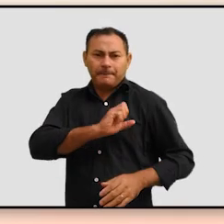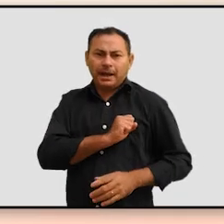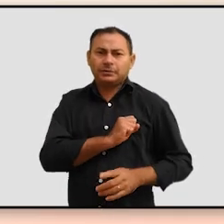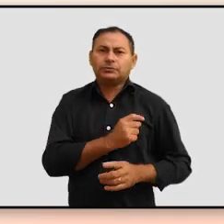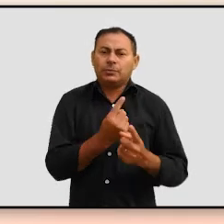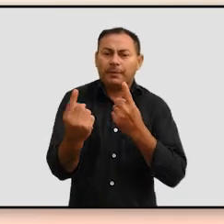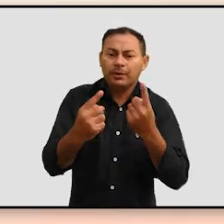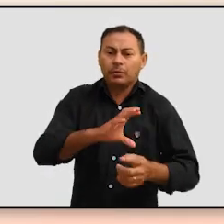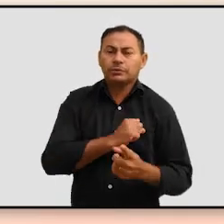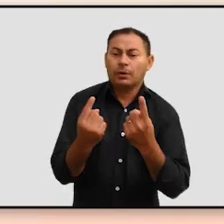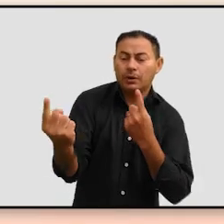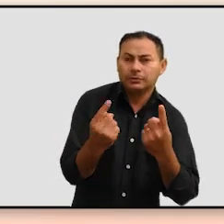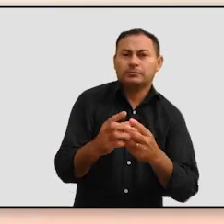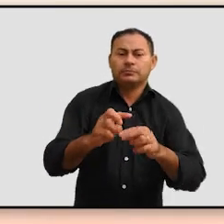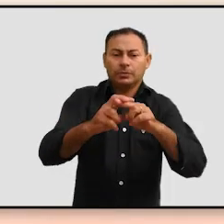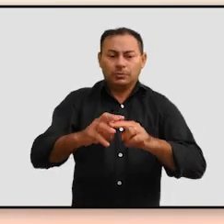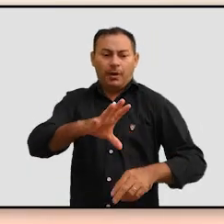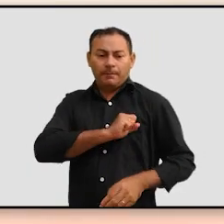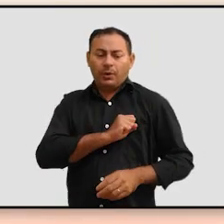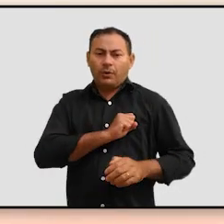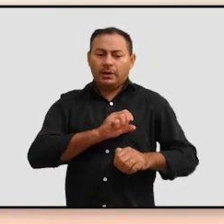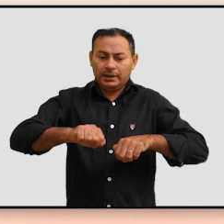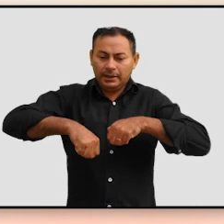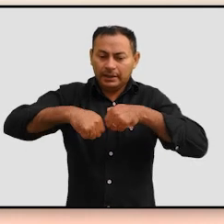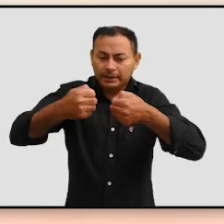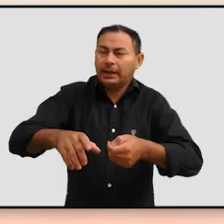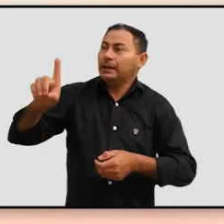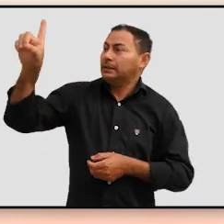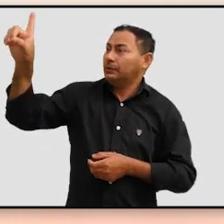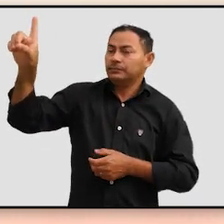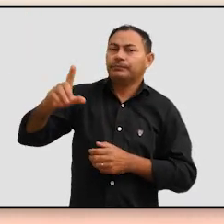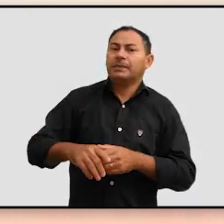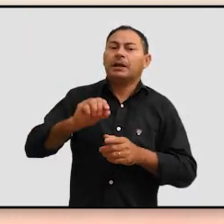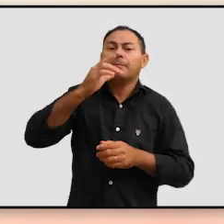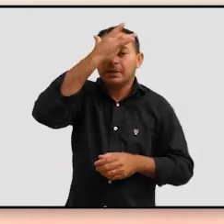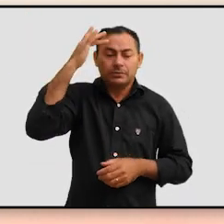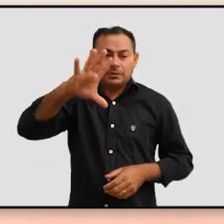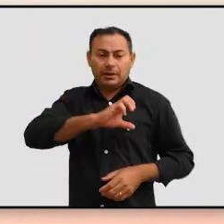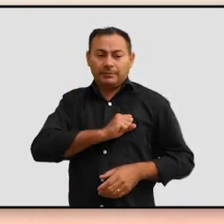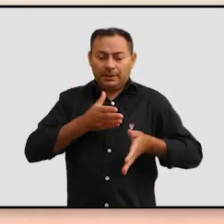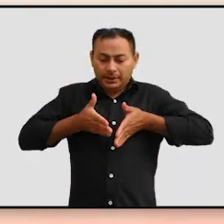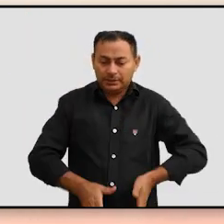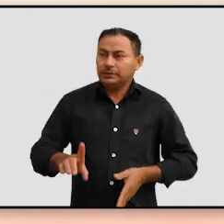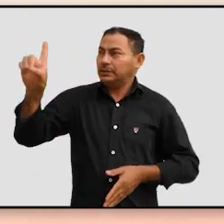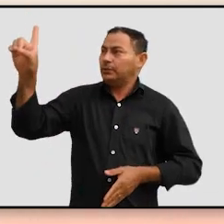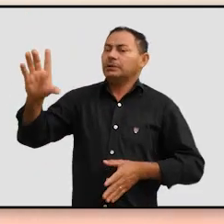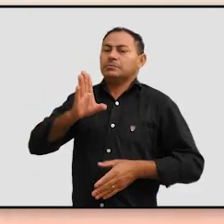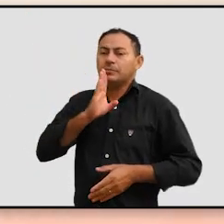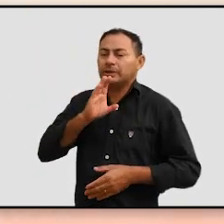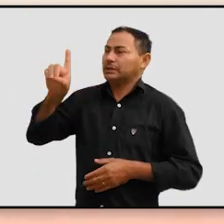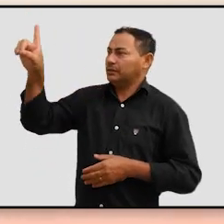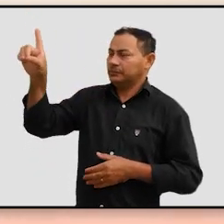Amados, amemos uns aos outros, pois o amor procede de Deus. Aquele que ama é nascido de